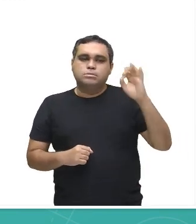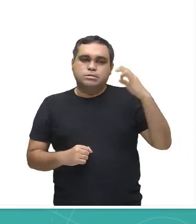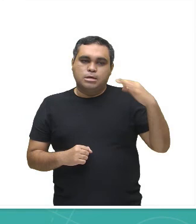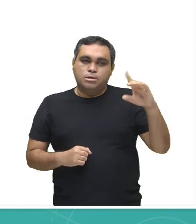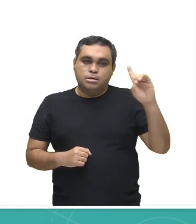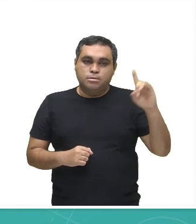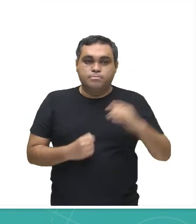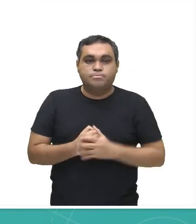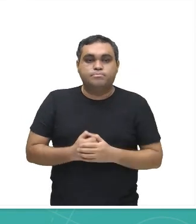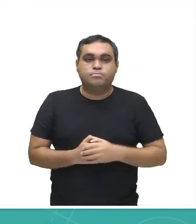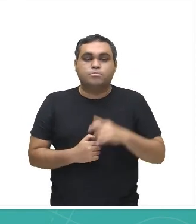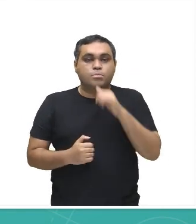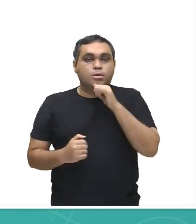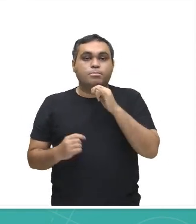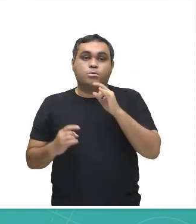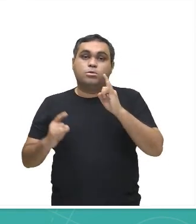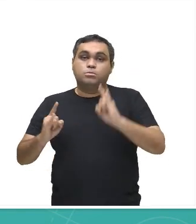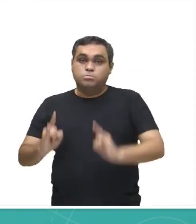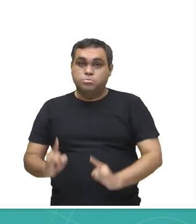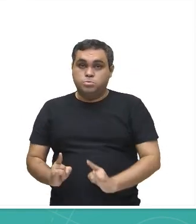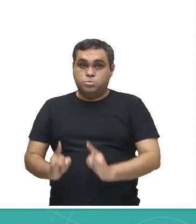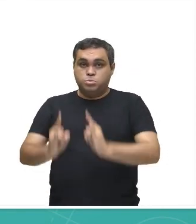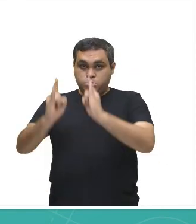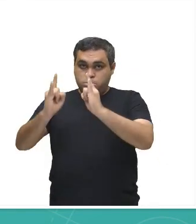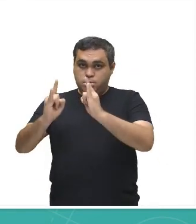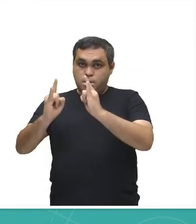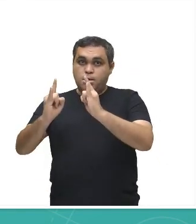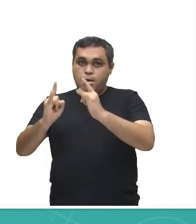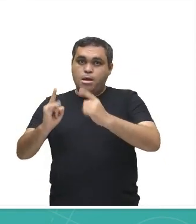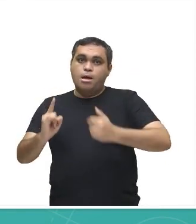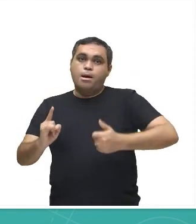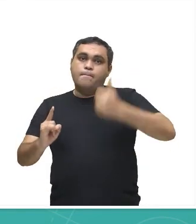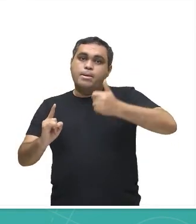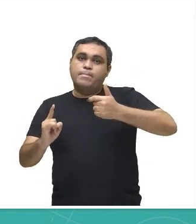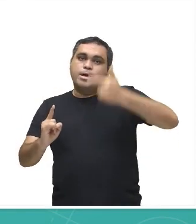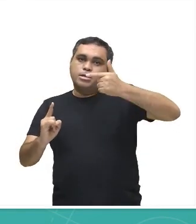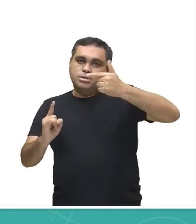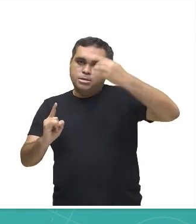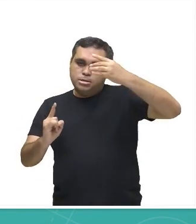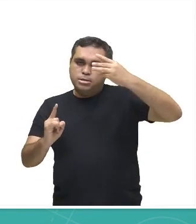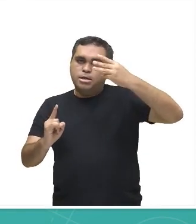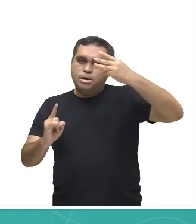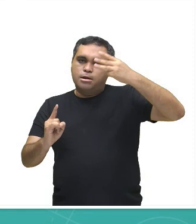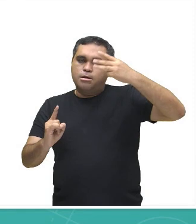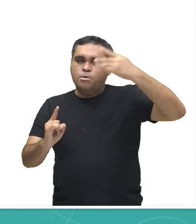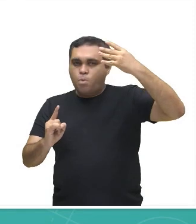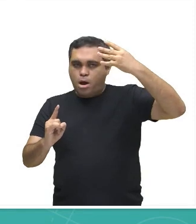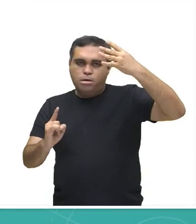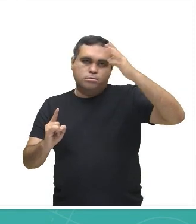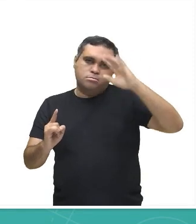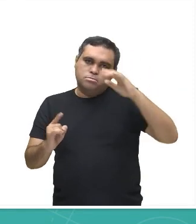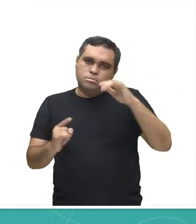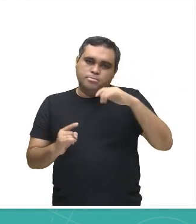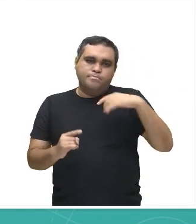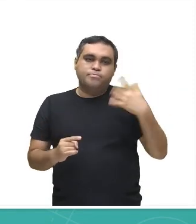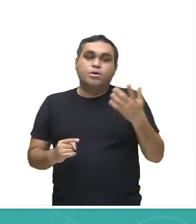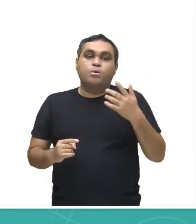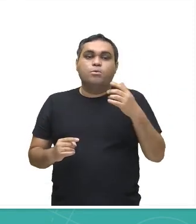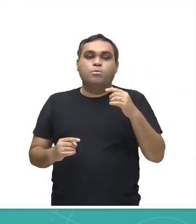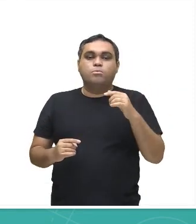No caso, the second floor, aqui é o número ordinal na língua inglesa, é assim,